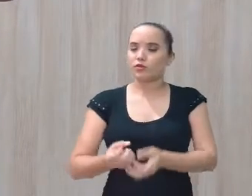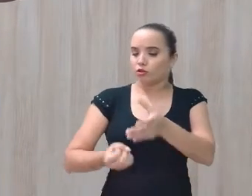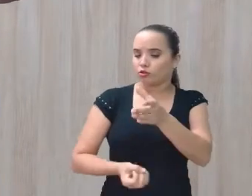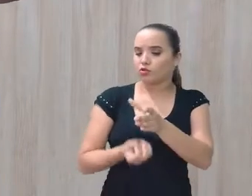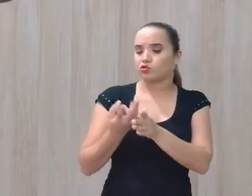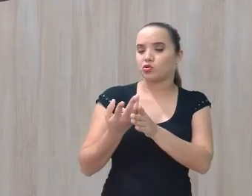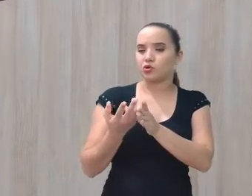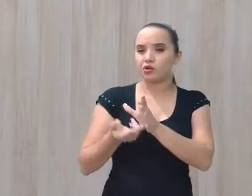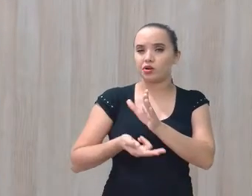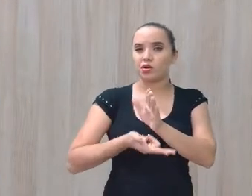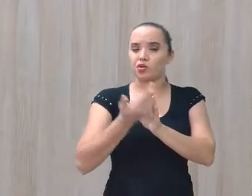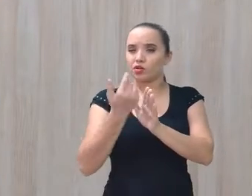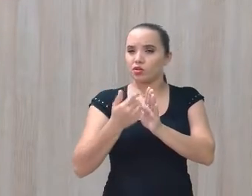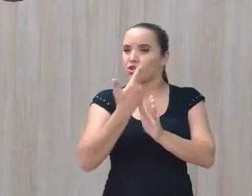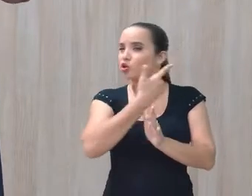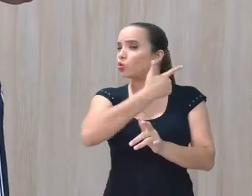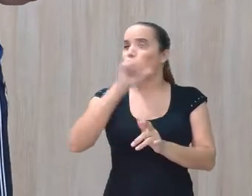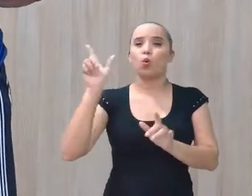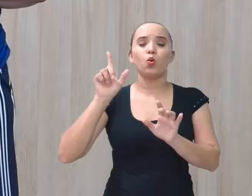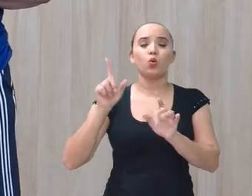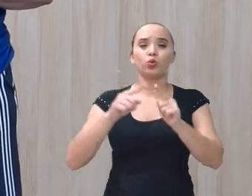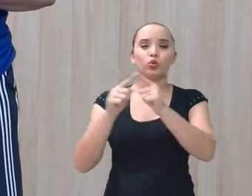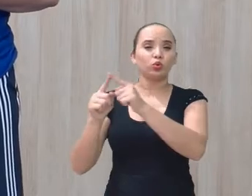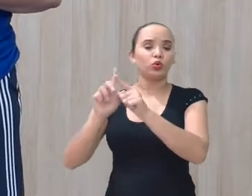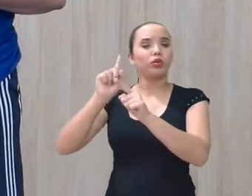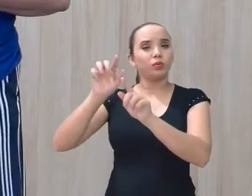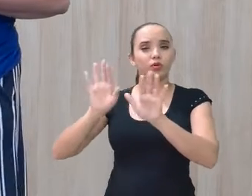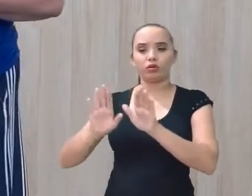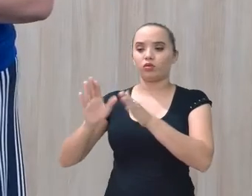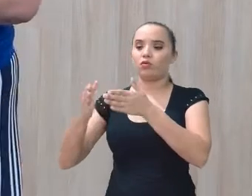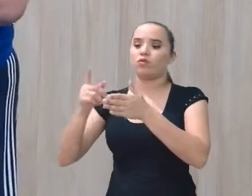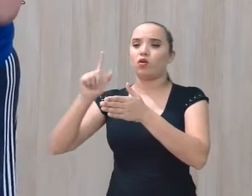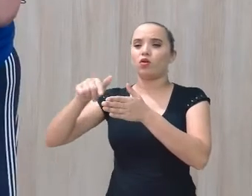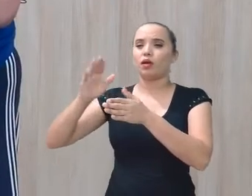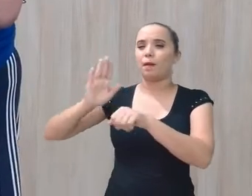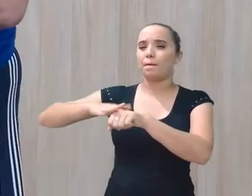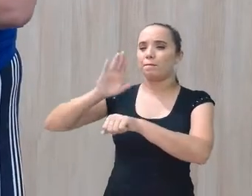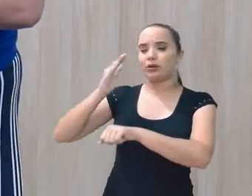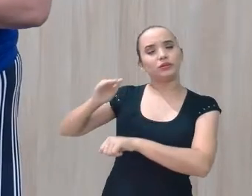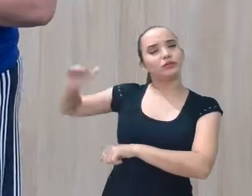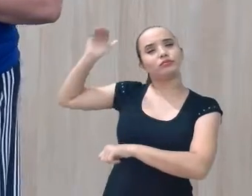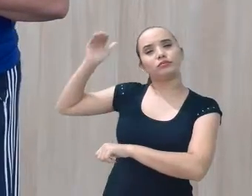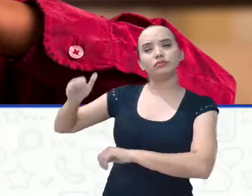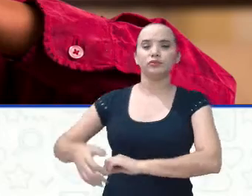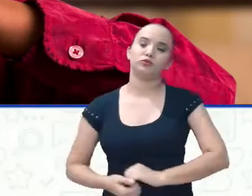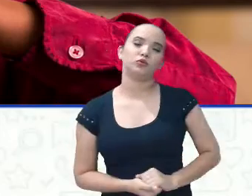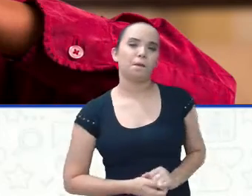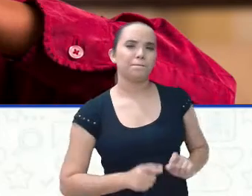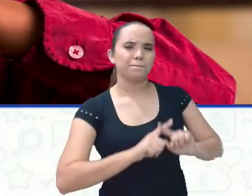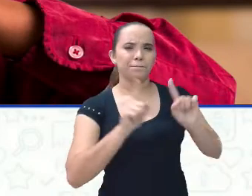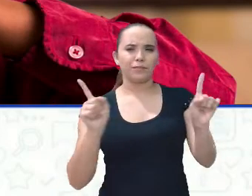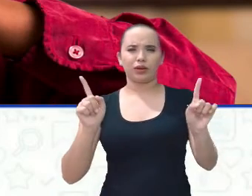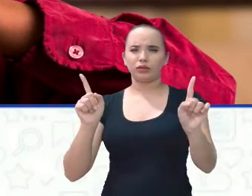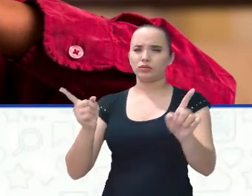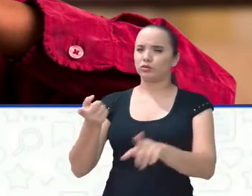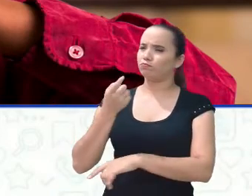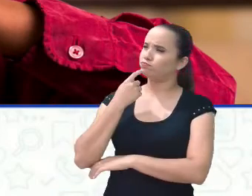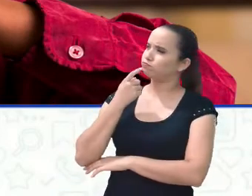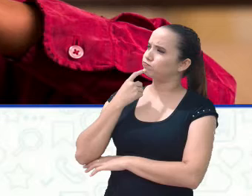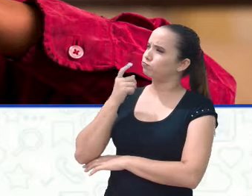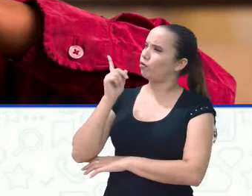produzem um outro tipo de quadrinho mais voltado para o público adulto, ok? E aí, será que é muito